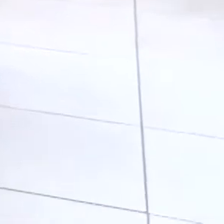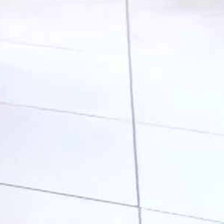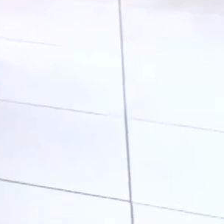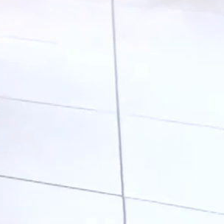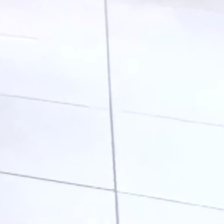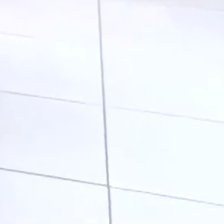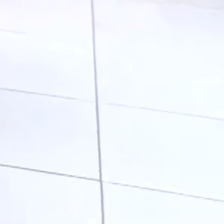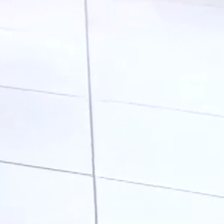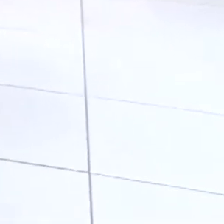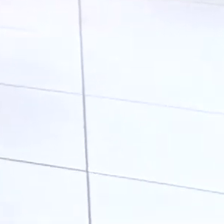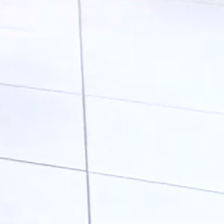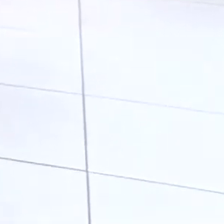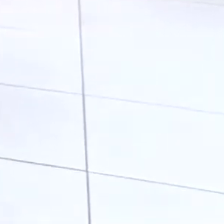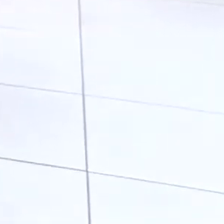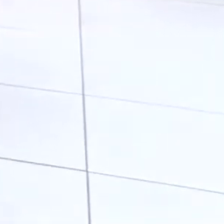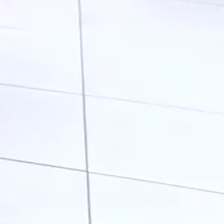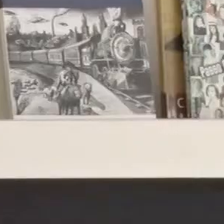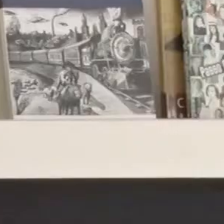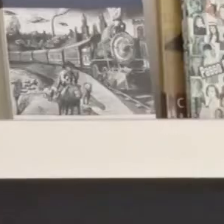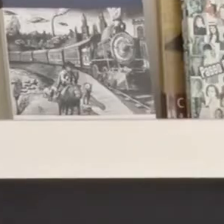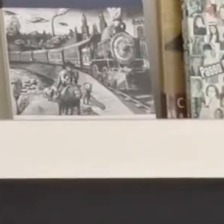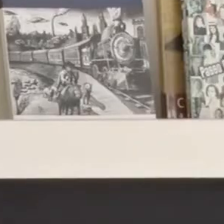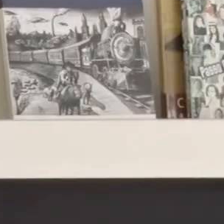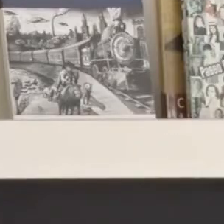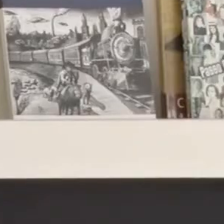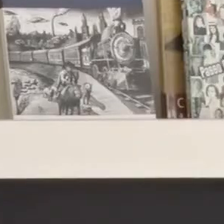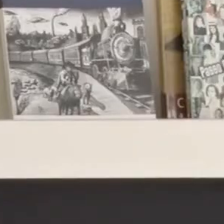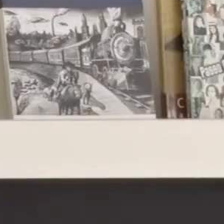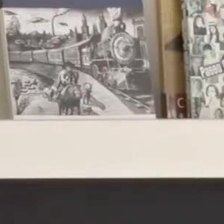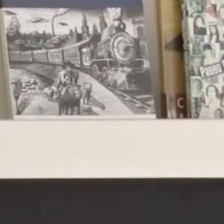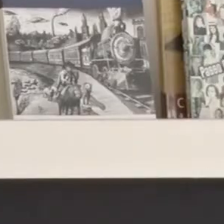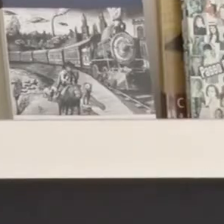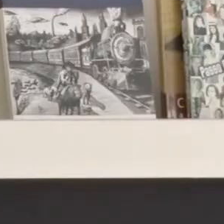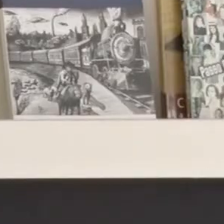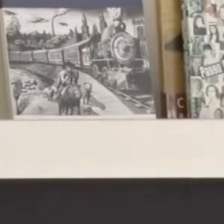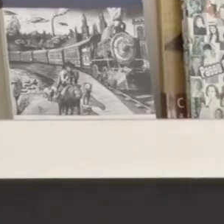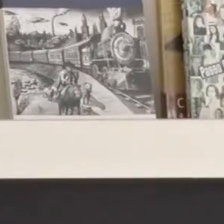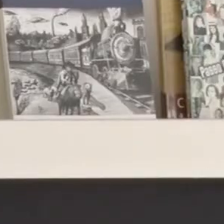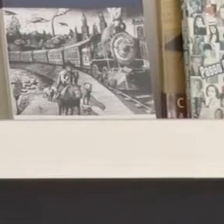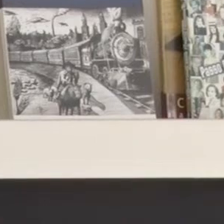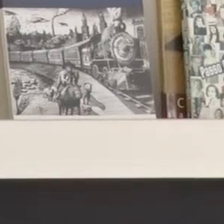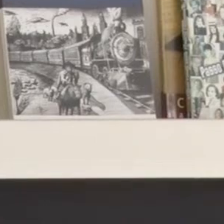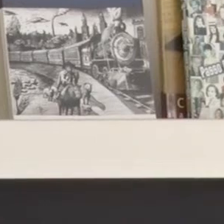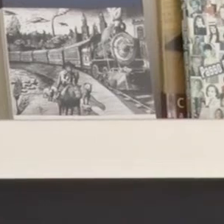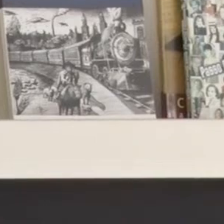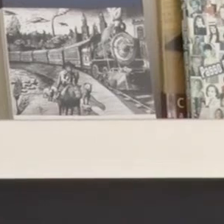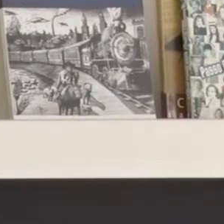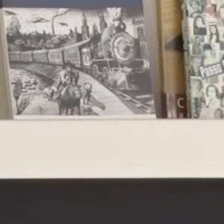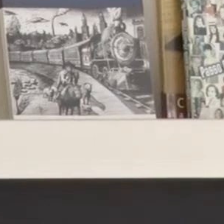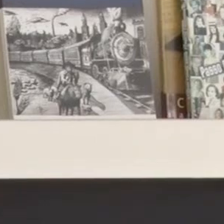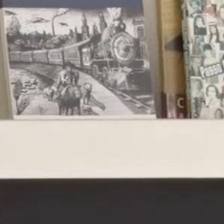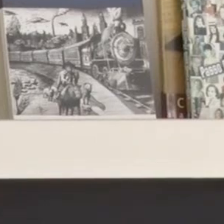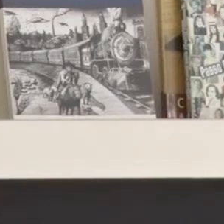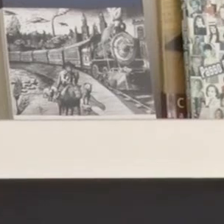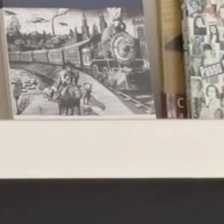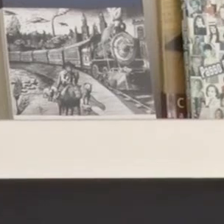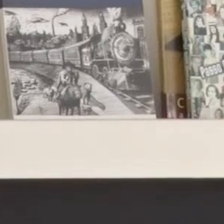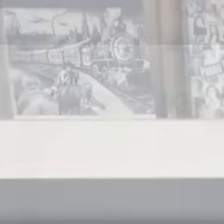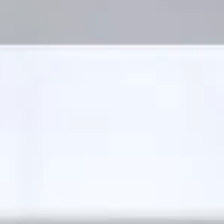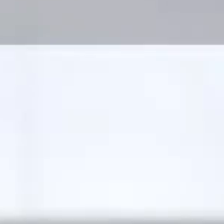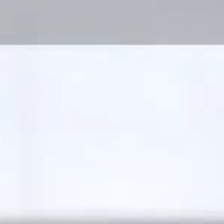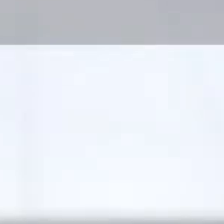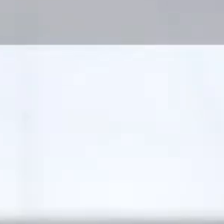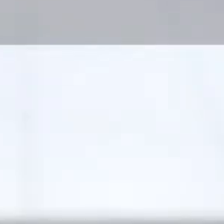de residência e documento pessoal. A Biblioteca Pública está localizada na Rua Moron, aos fundos do Teatro